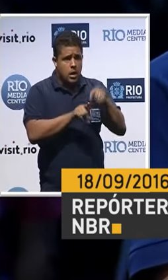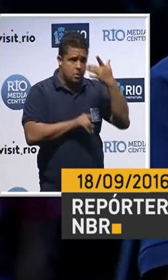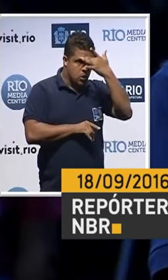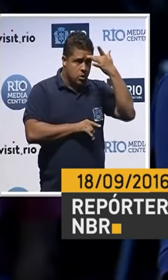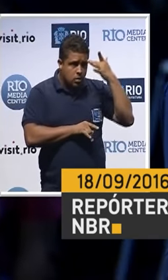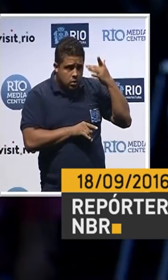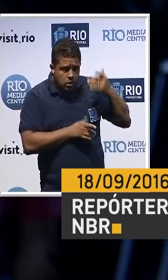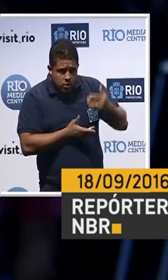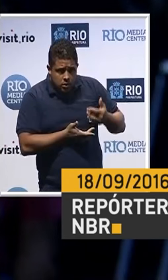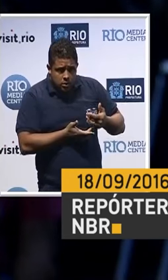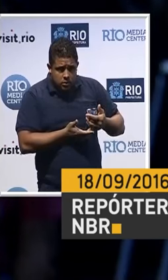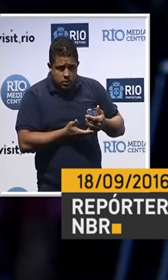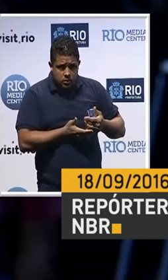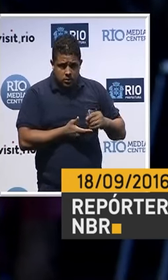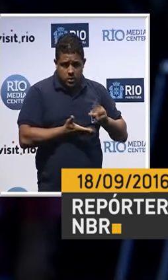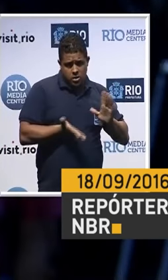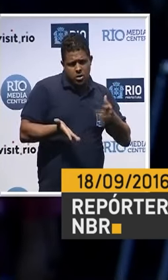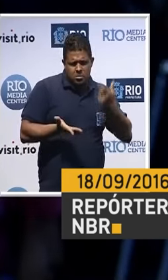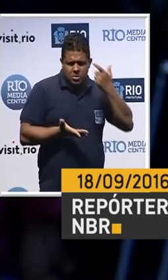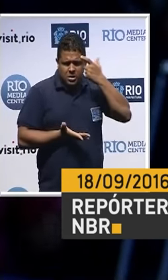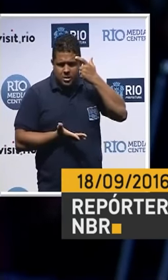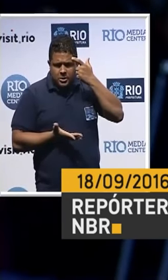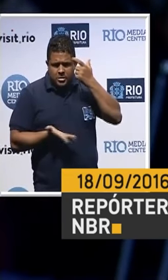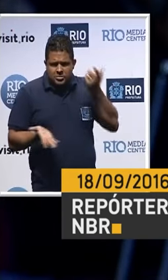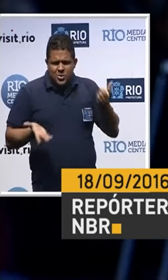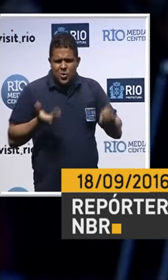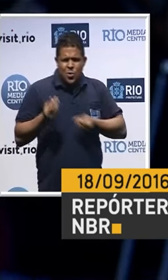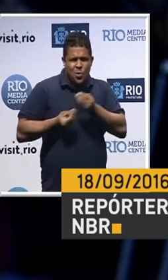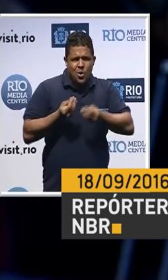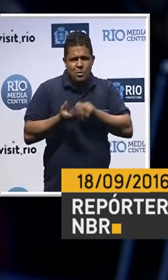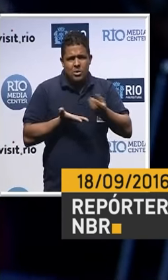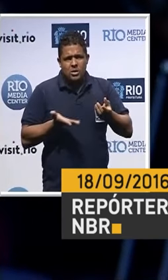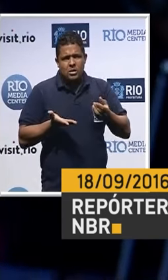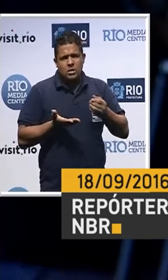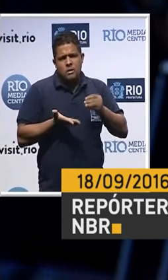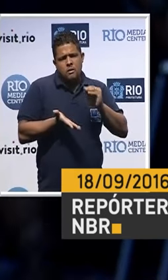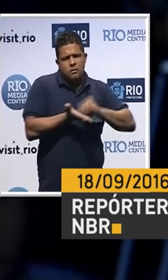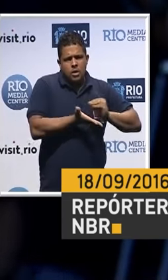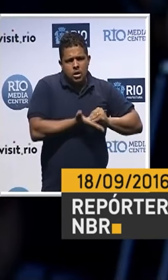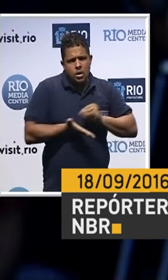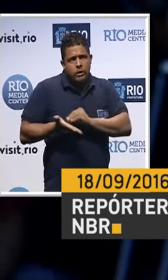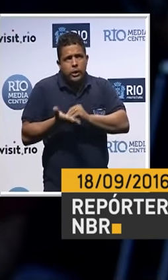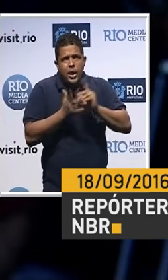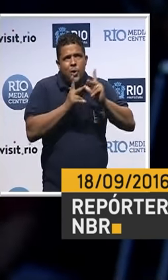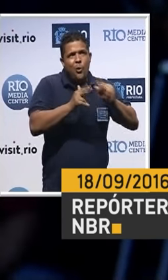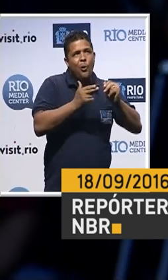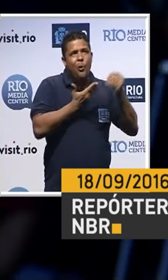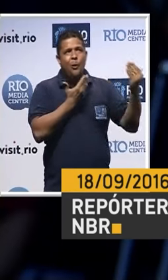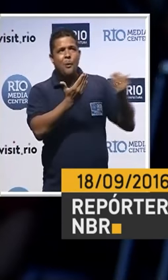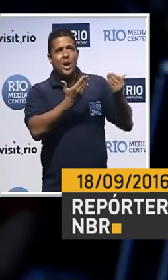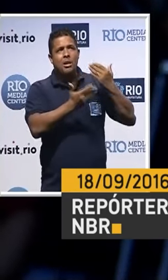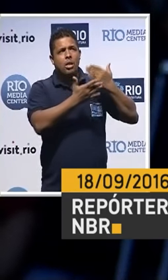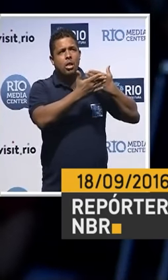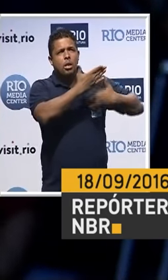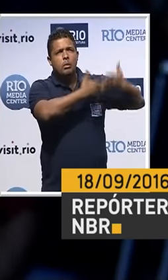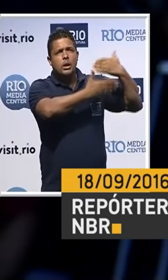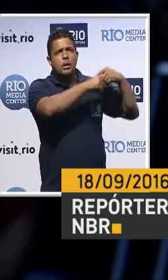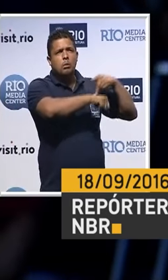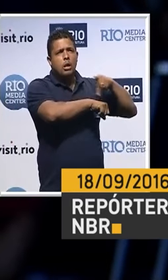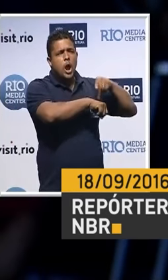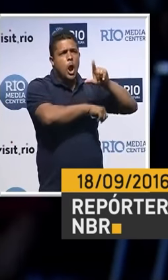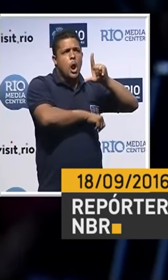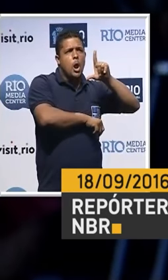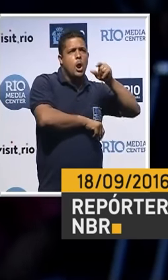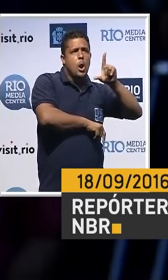pessoal, não ficou decepcionado com a quantidade de ouros menores em relação a Londres? E lembrei outra aqui, questão